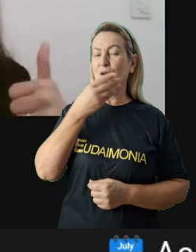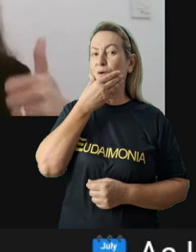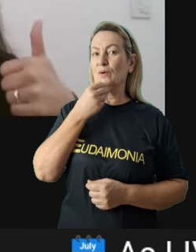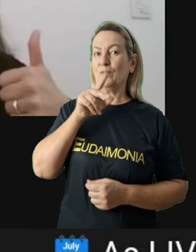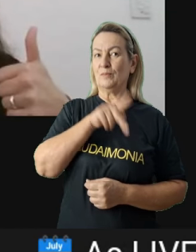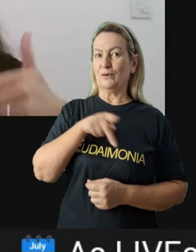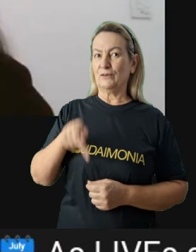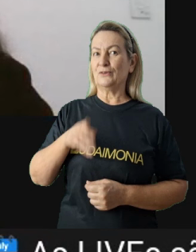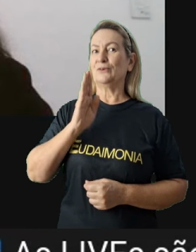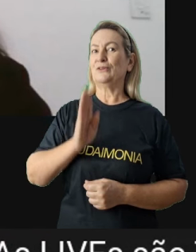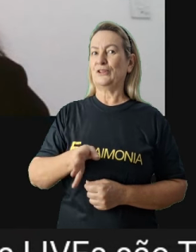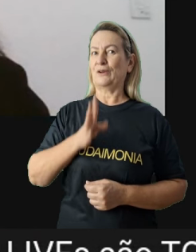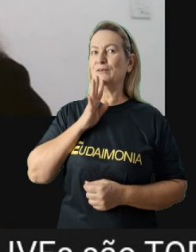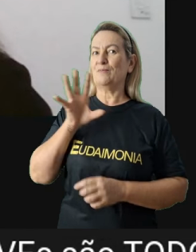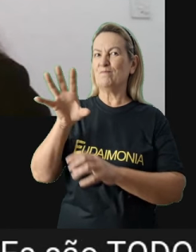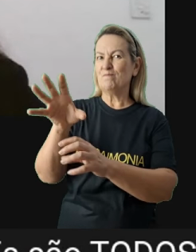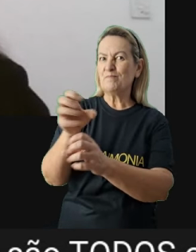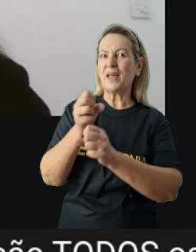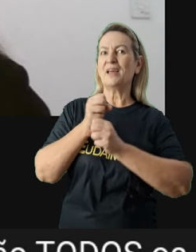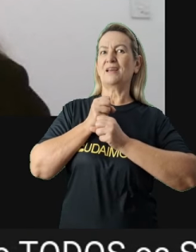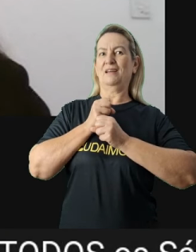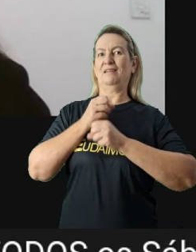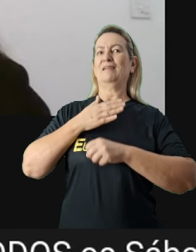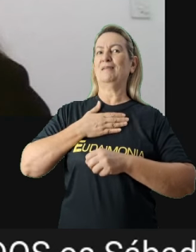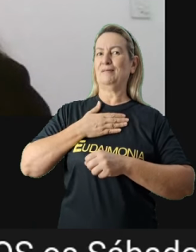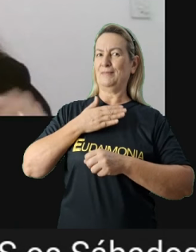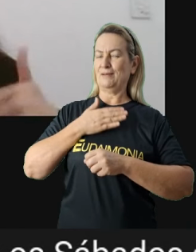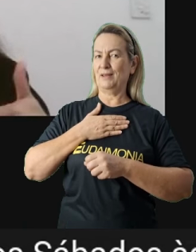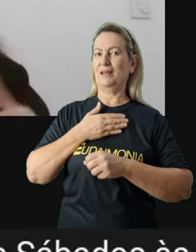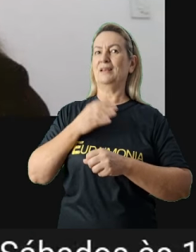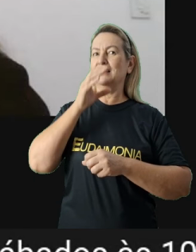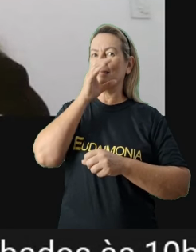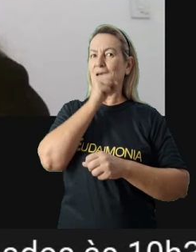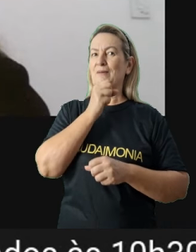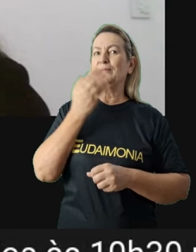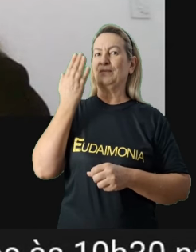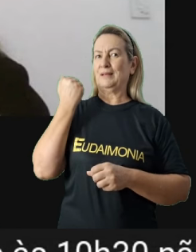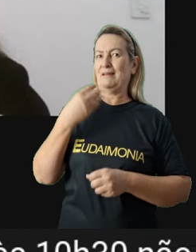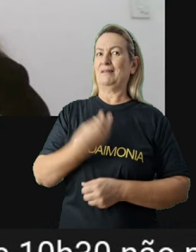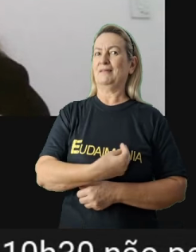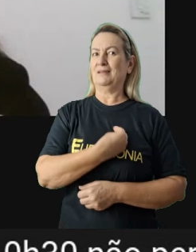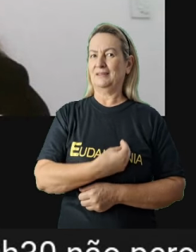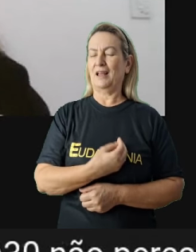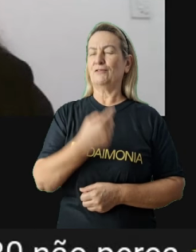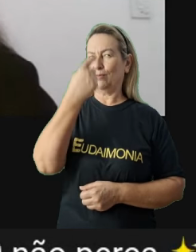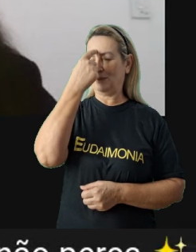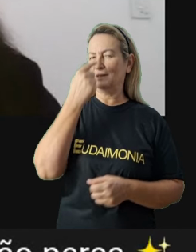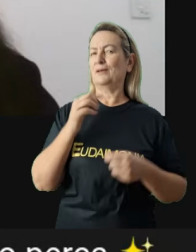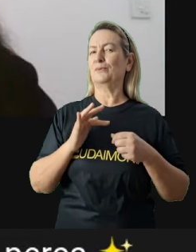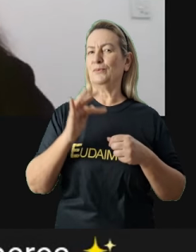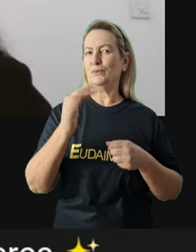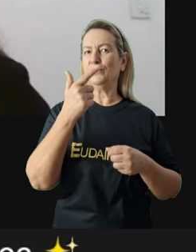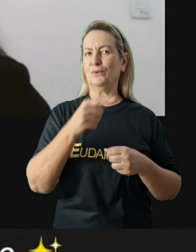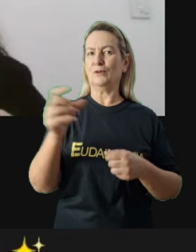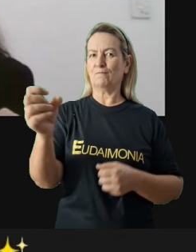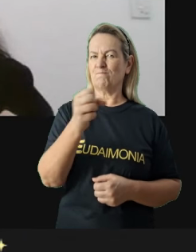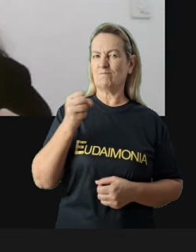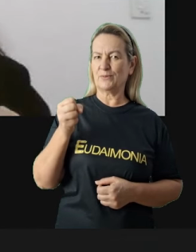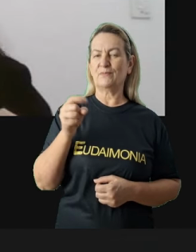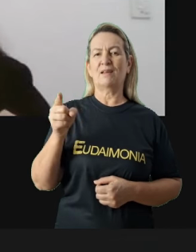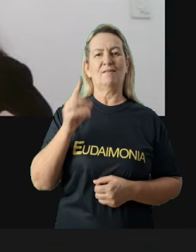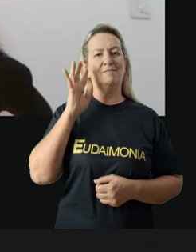quero avisar vocês o seguinte, tá? Que essa galera que tá aqui, bom, o Pirangi, vocês já sabem que eu sequestrei ele para mim, né? Eu já puxei ele